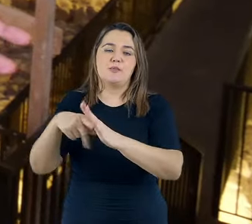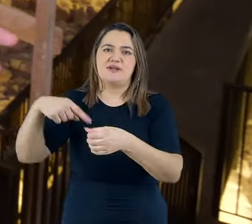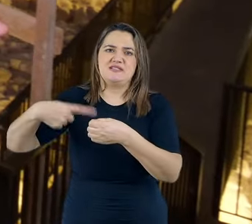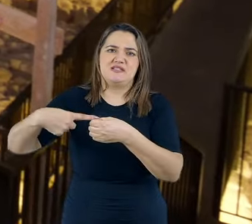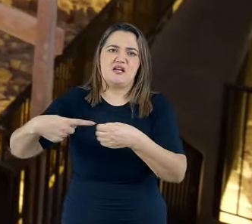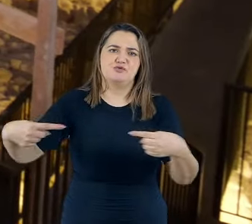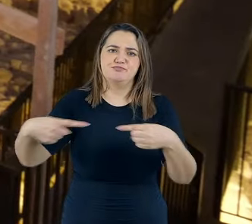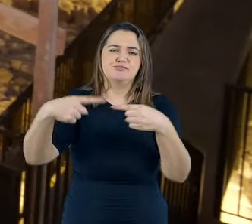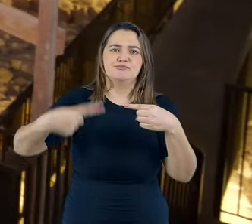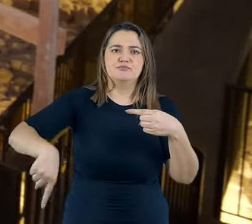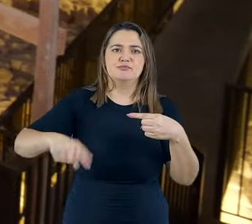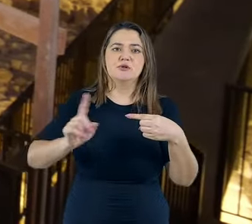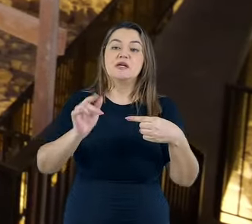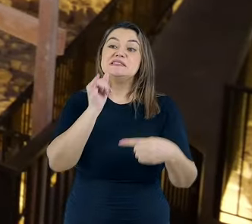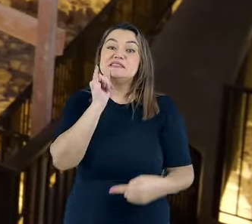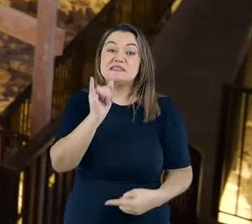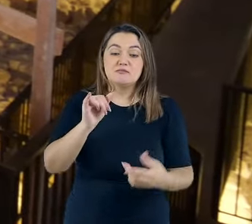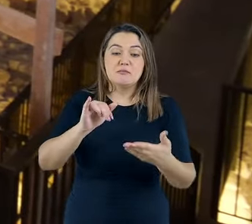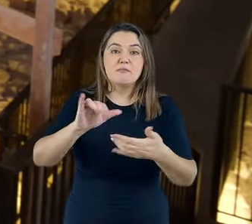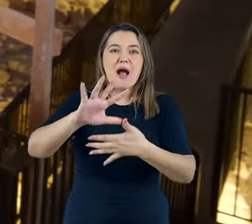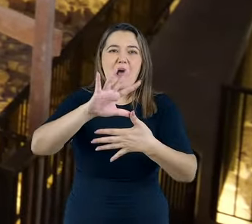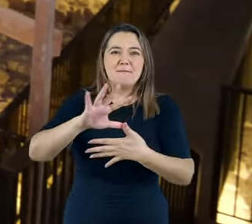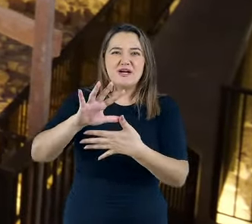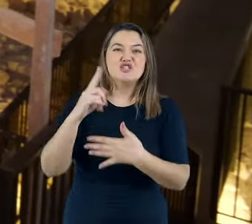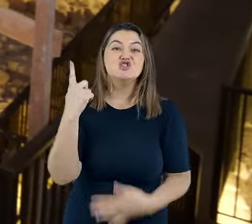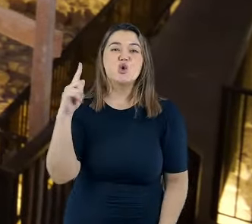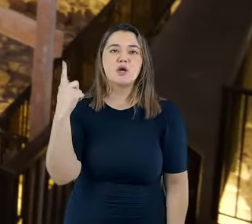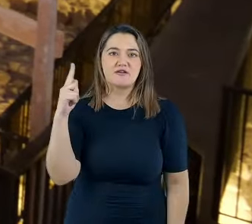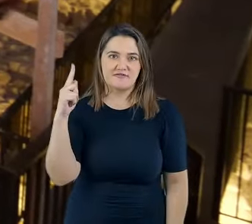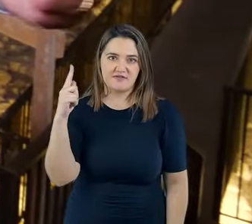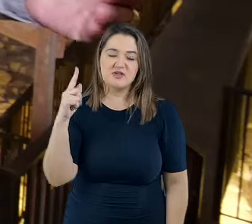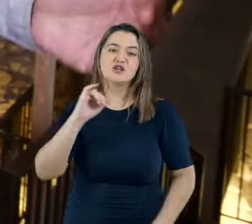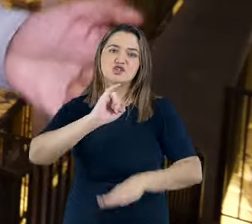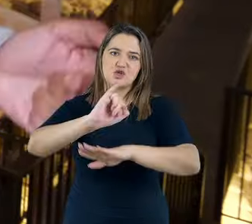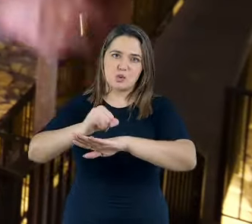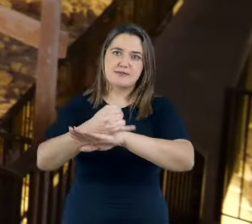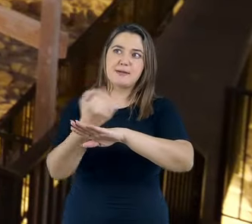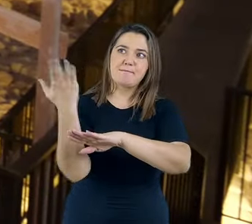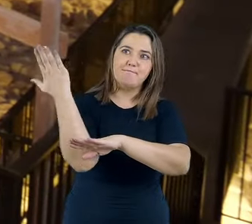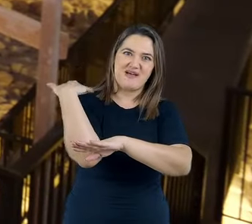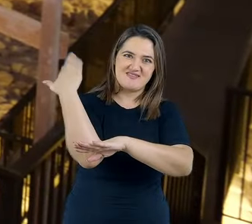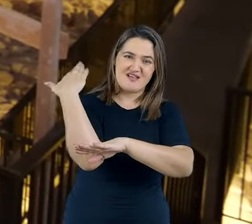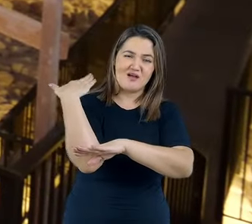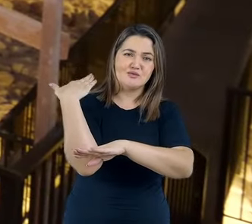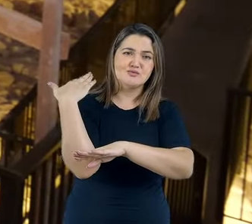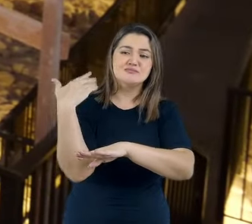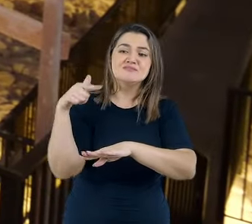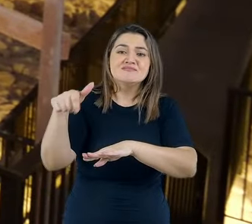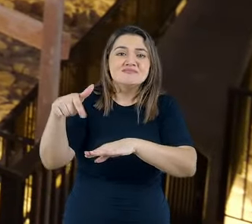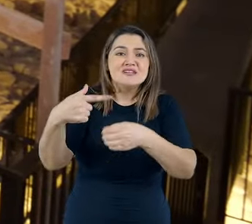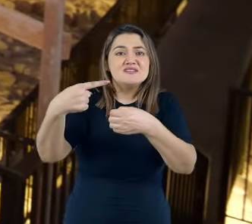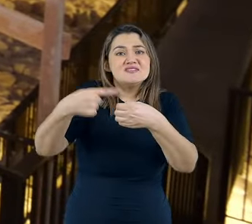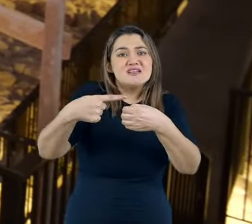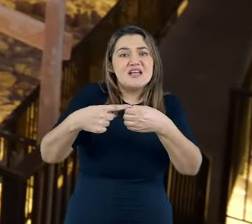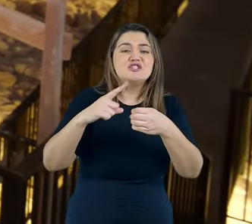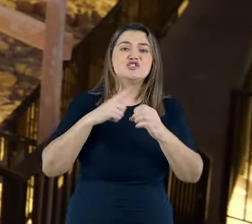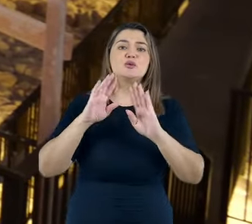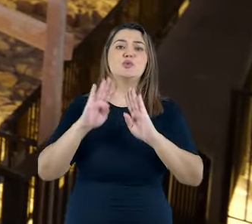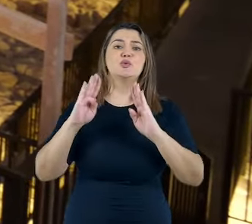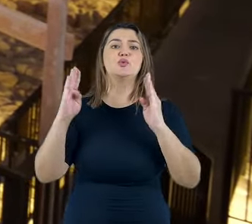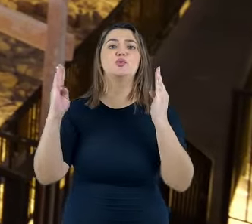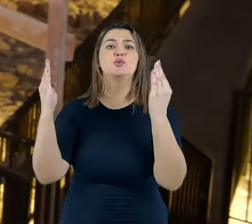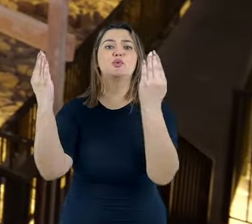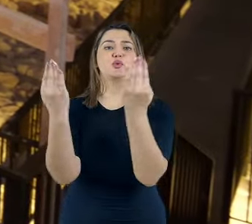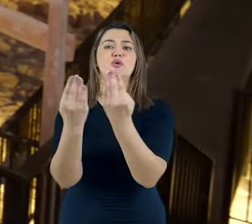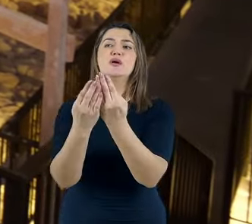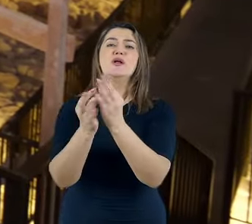à cidade. Quando você vê a geografia de Jerusalém e o mapa da Jerusalém da época dos Jebuseus, a cidade ficava